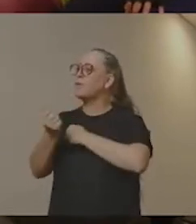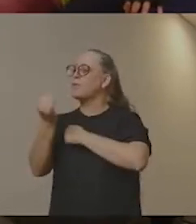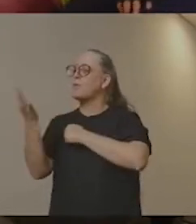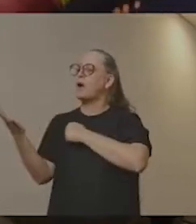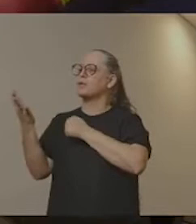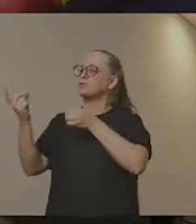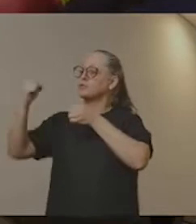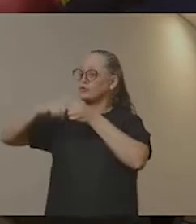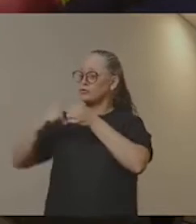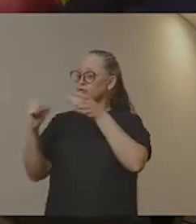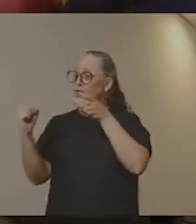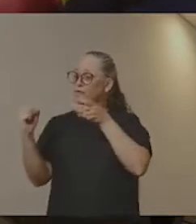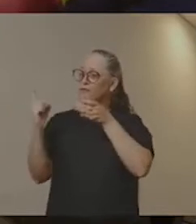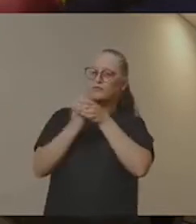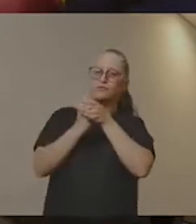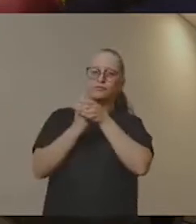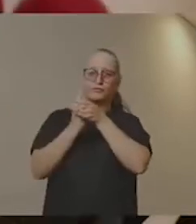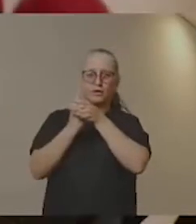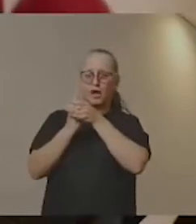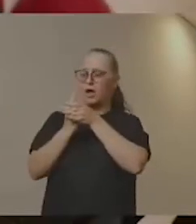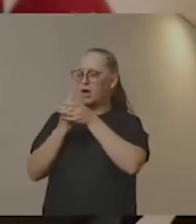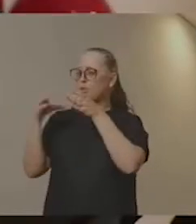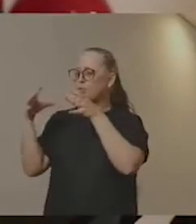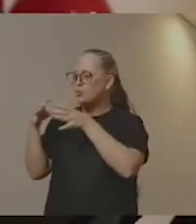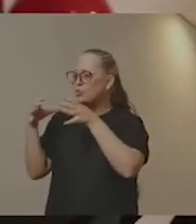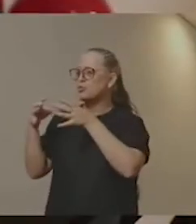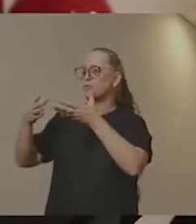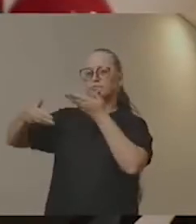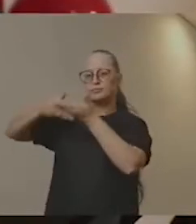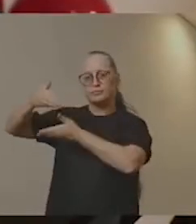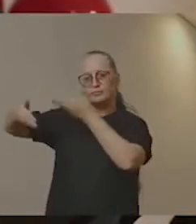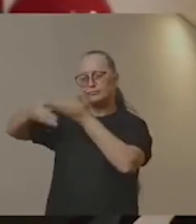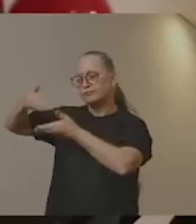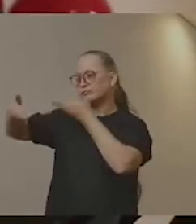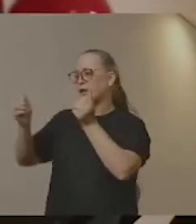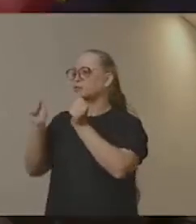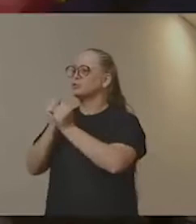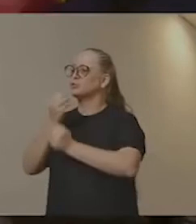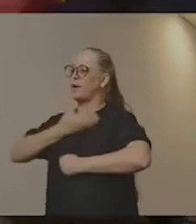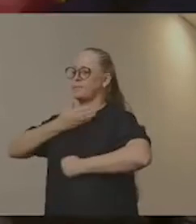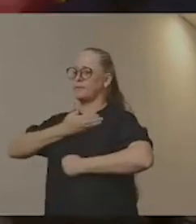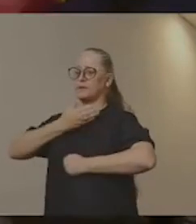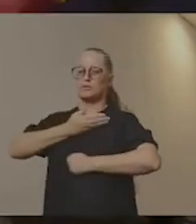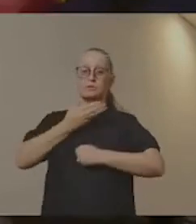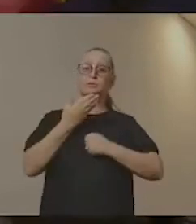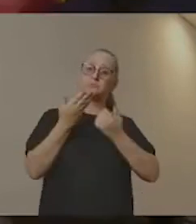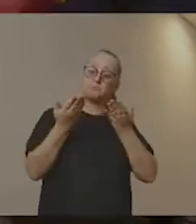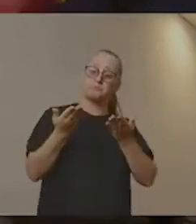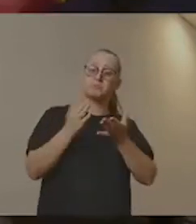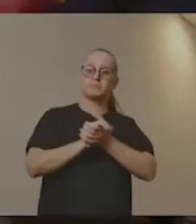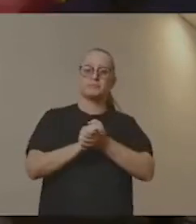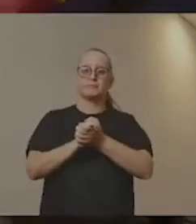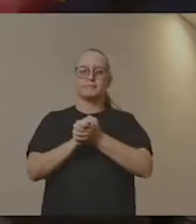colegas? Isso eu faço questão de fazer sozinha. Você vai tentando, vai